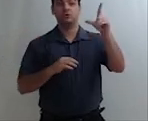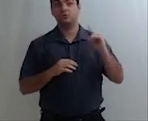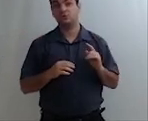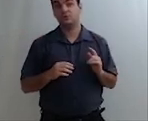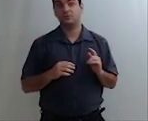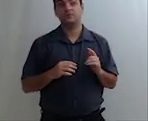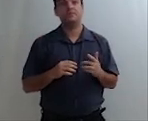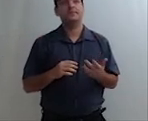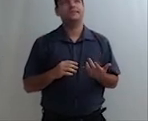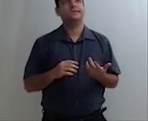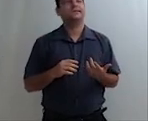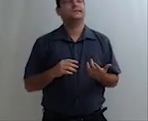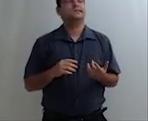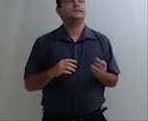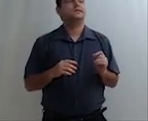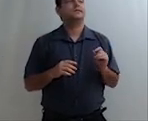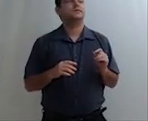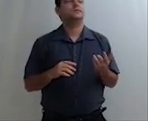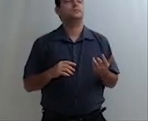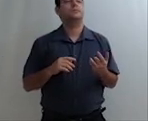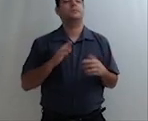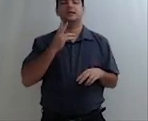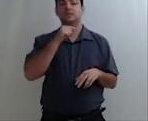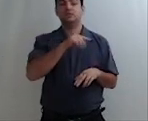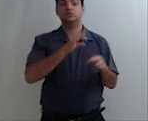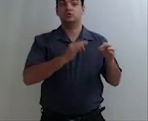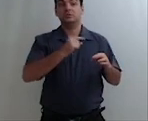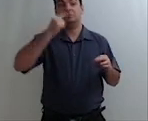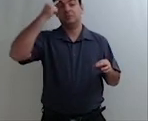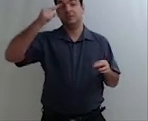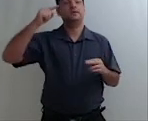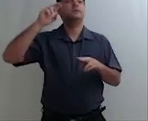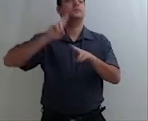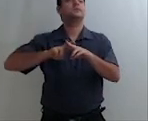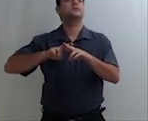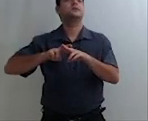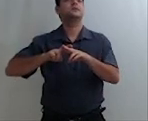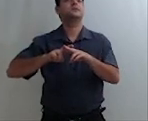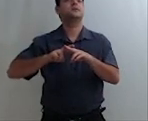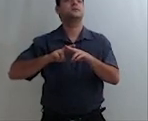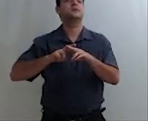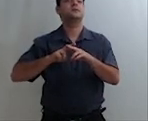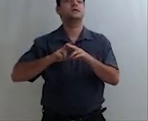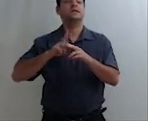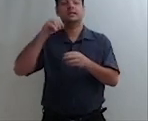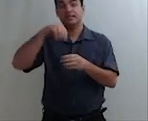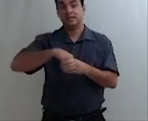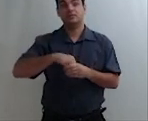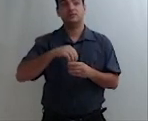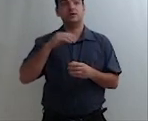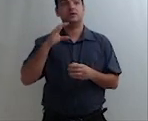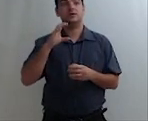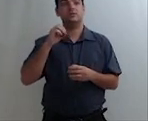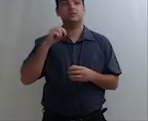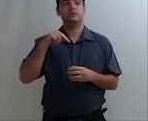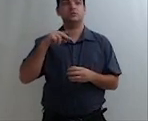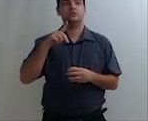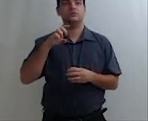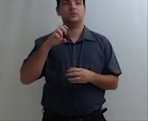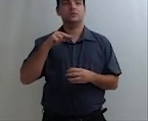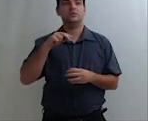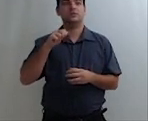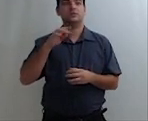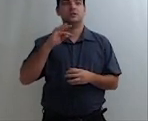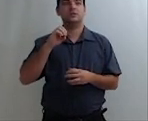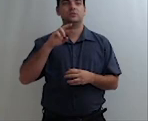a decretação de ofício no no na sentença condenatória ali já se tenha já n em